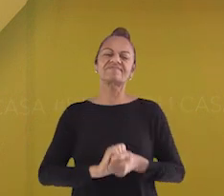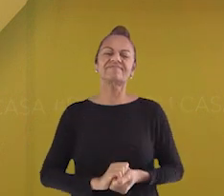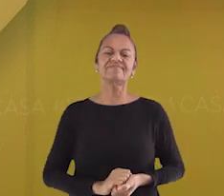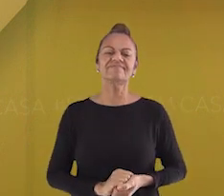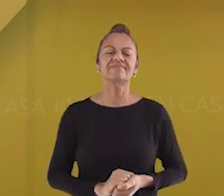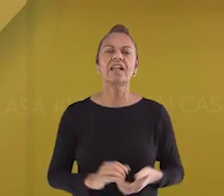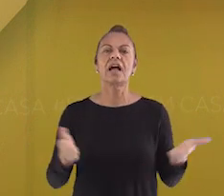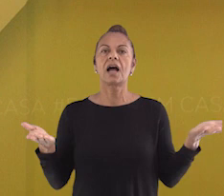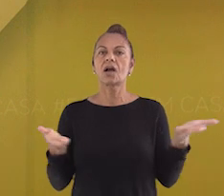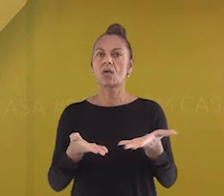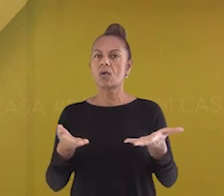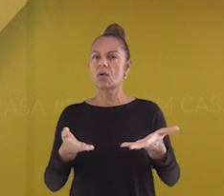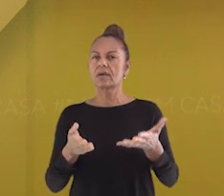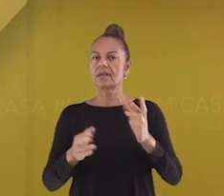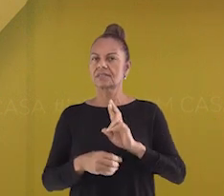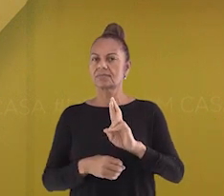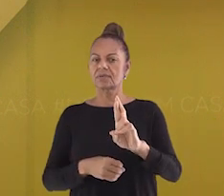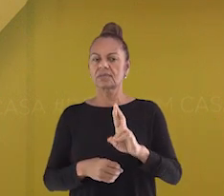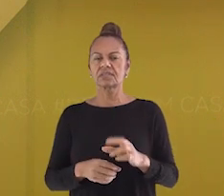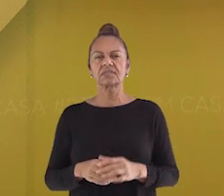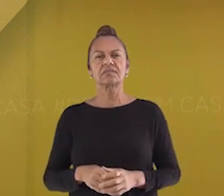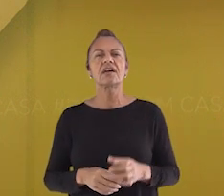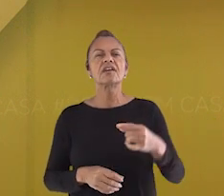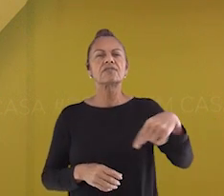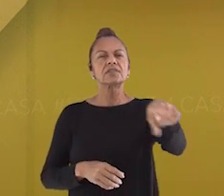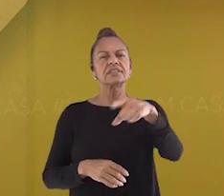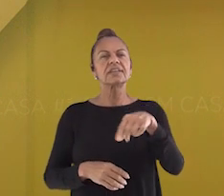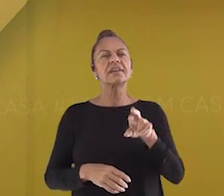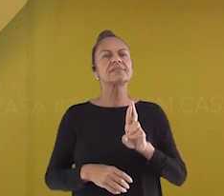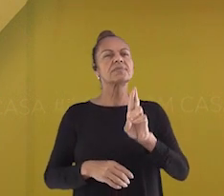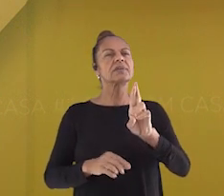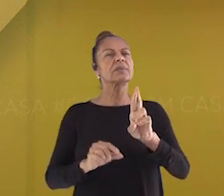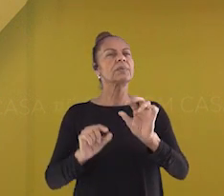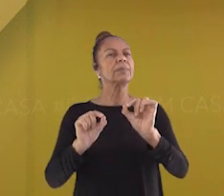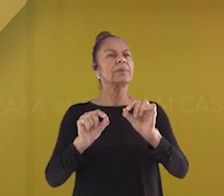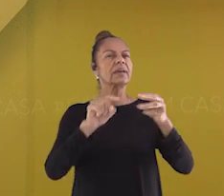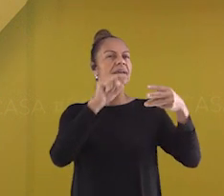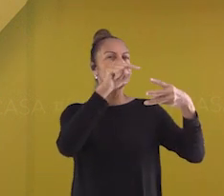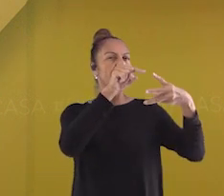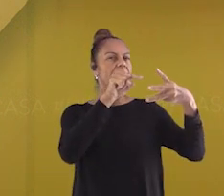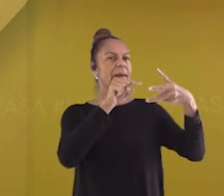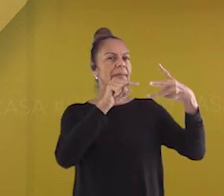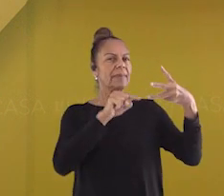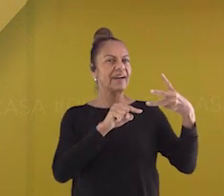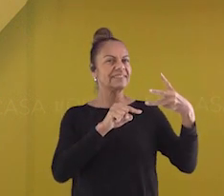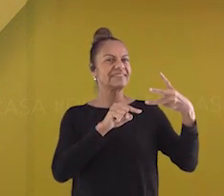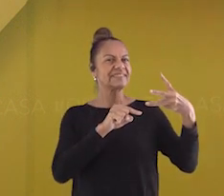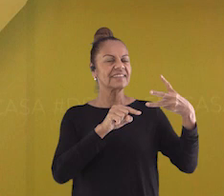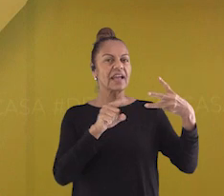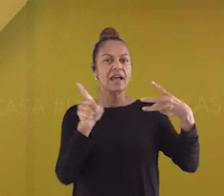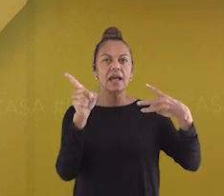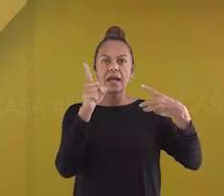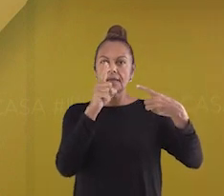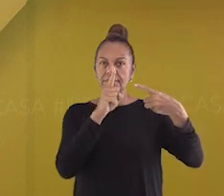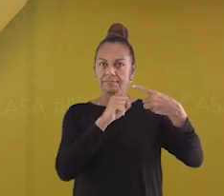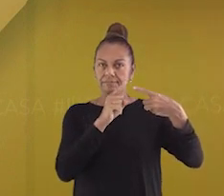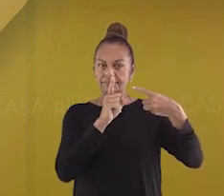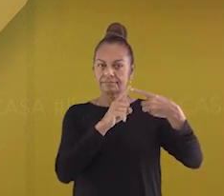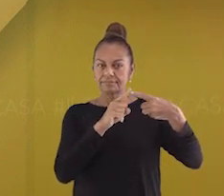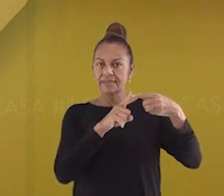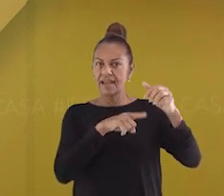Vamos então à resposta? O que vocês marcaram? Se vocês marcaram o alto índice